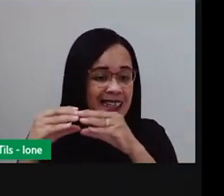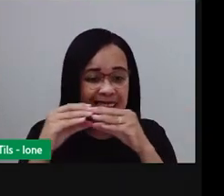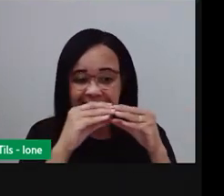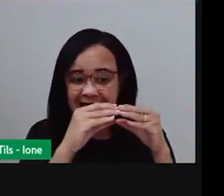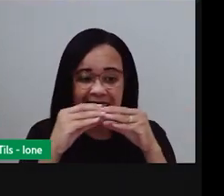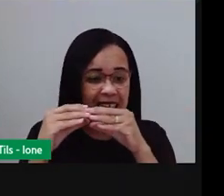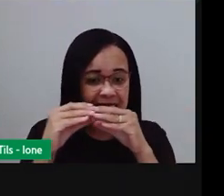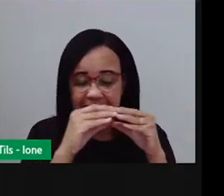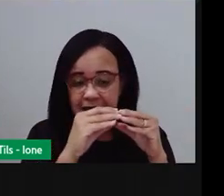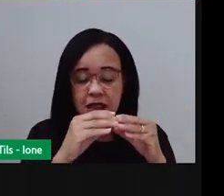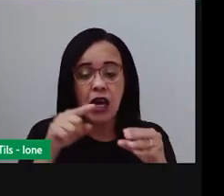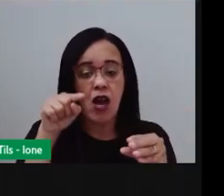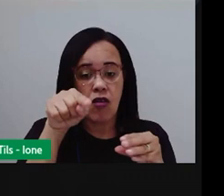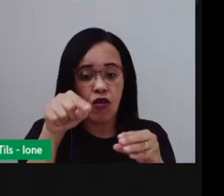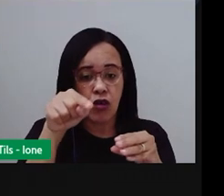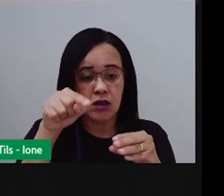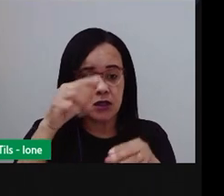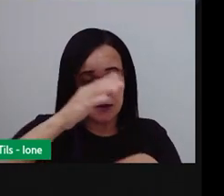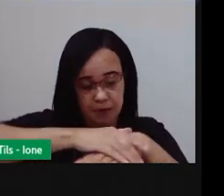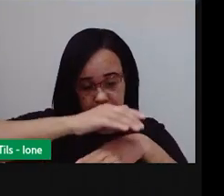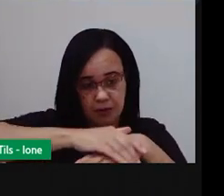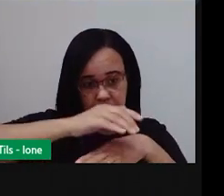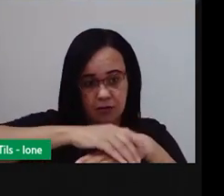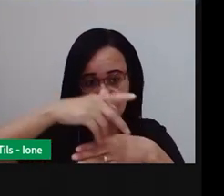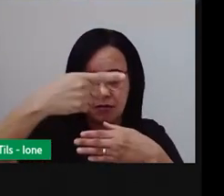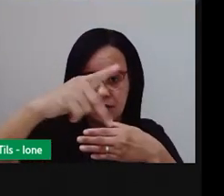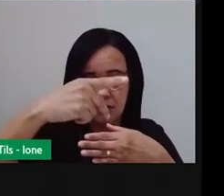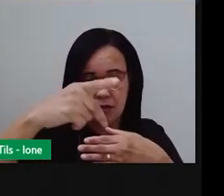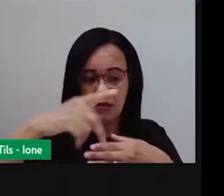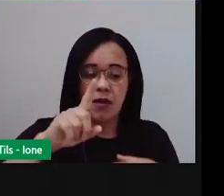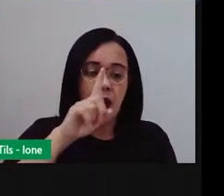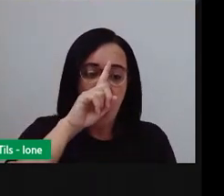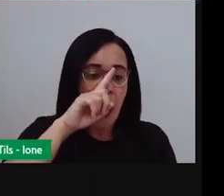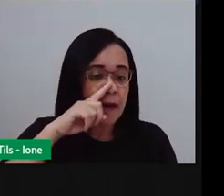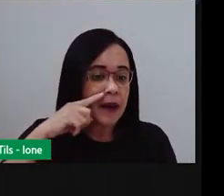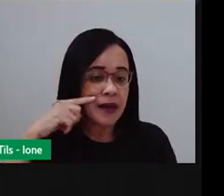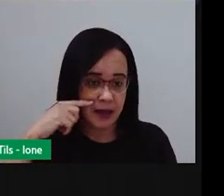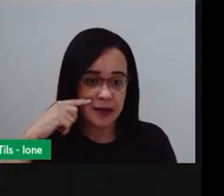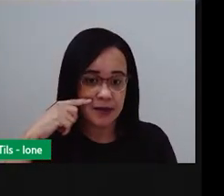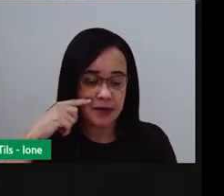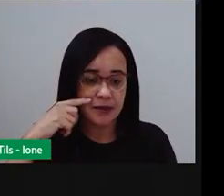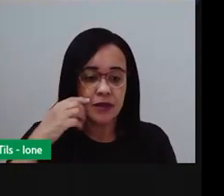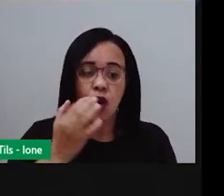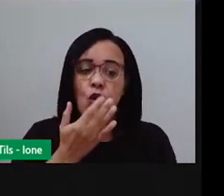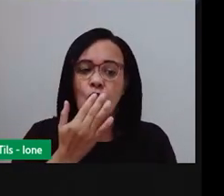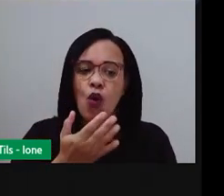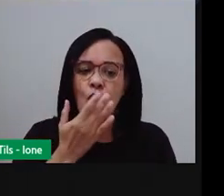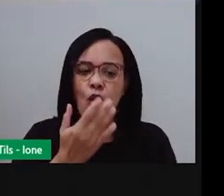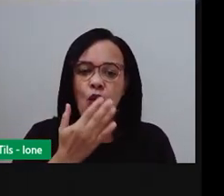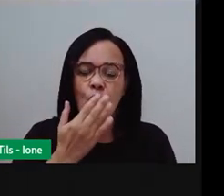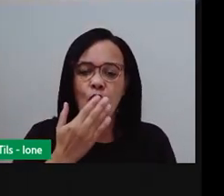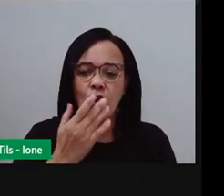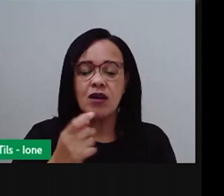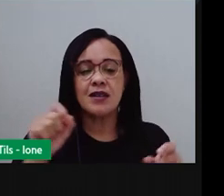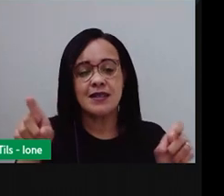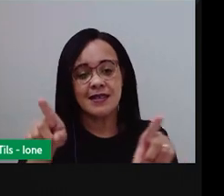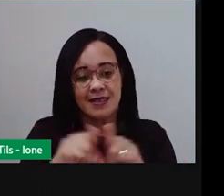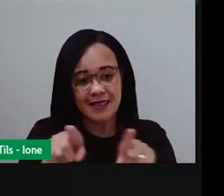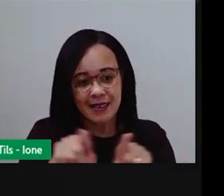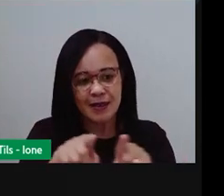você vai pintar de amarelo. Você vai escrever e vai pintar de amarelo aí na sua lista para destacar, tá